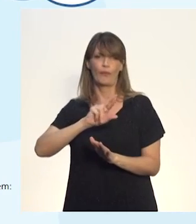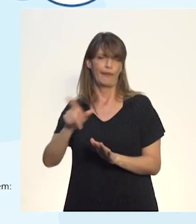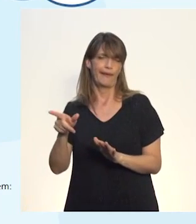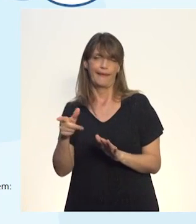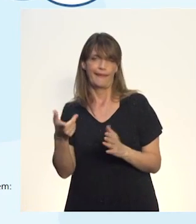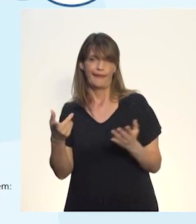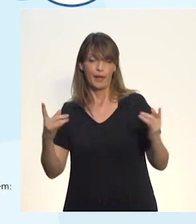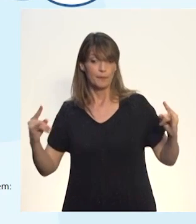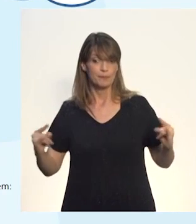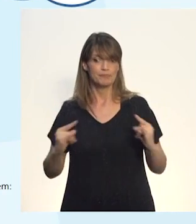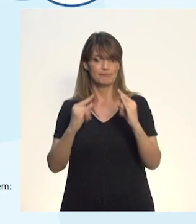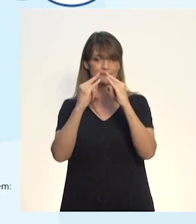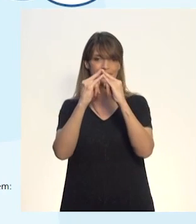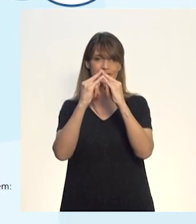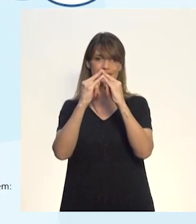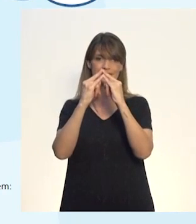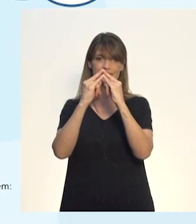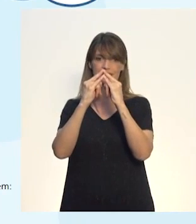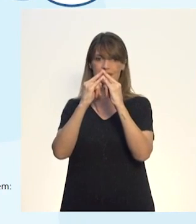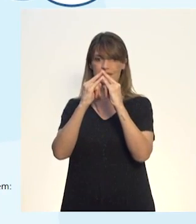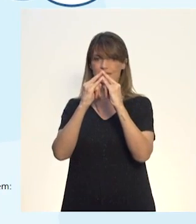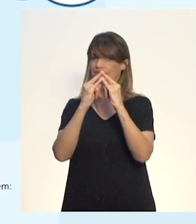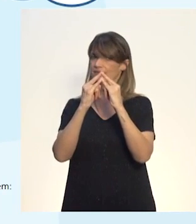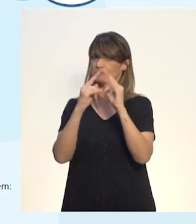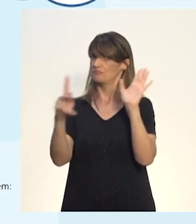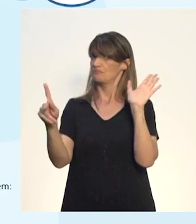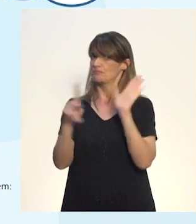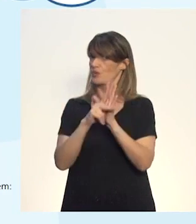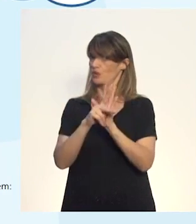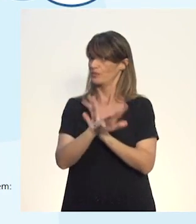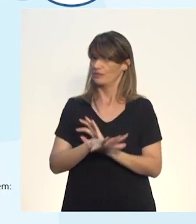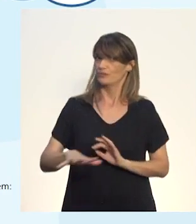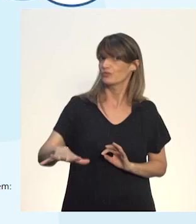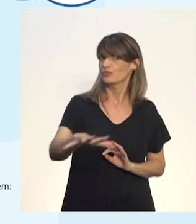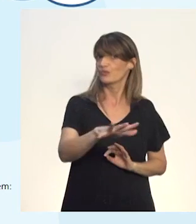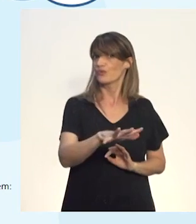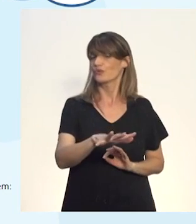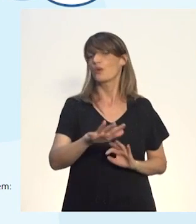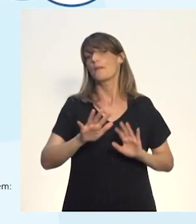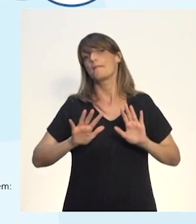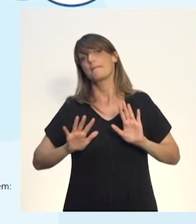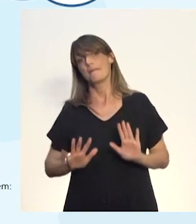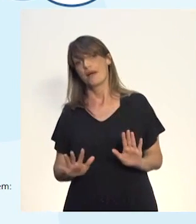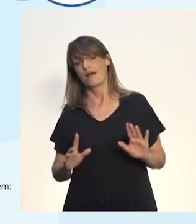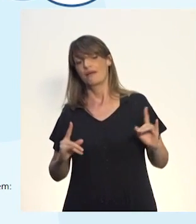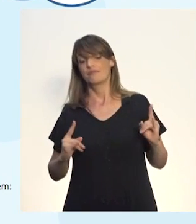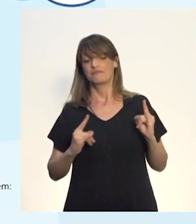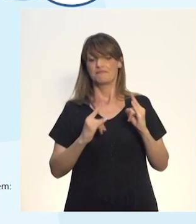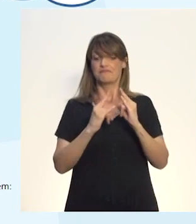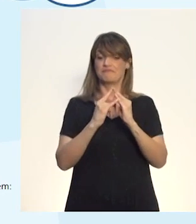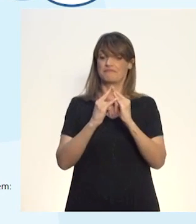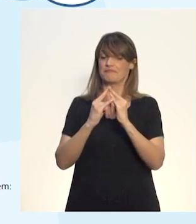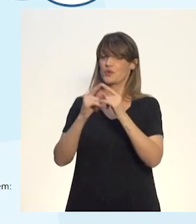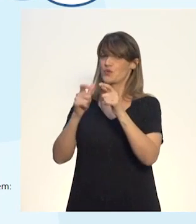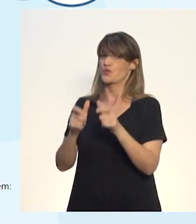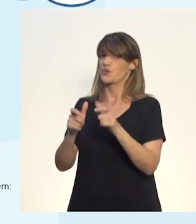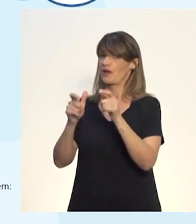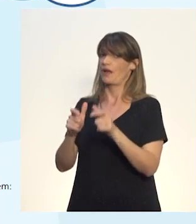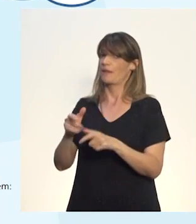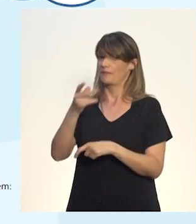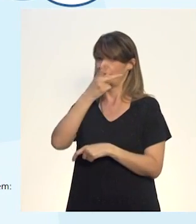Paris para todos, certo? Ela é uma Paris para aqueles que têm ali alguma